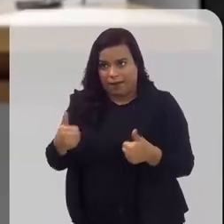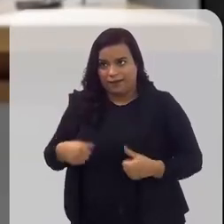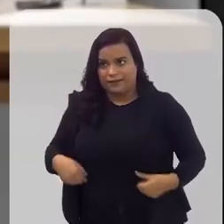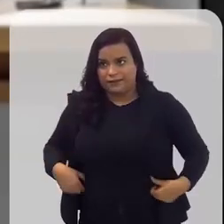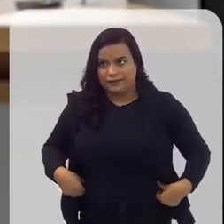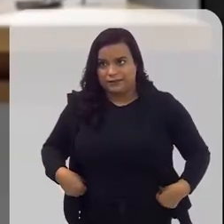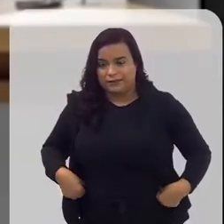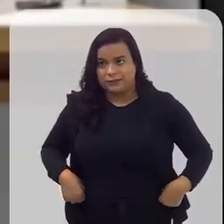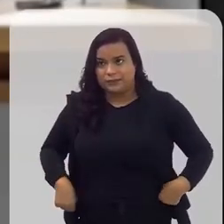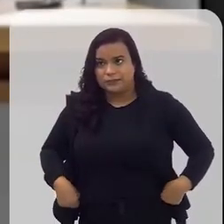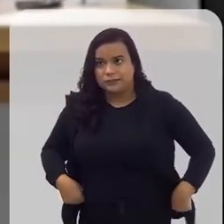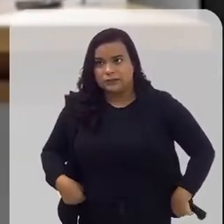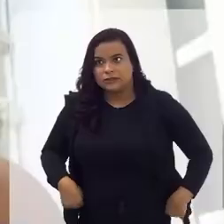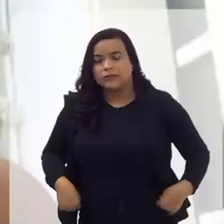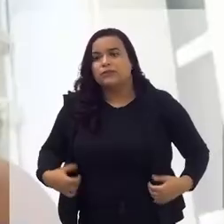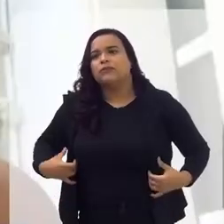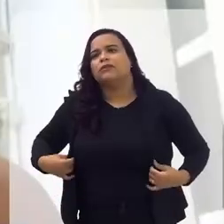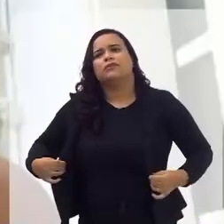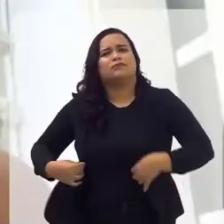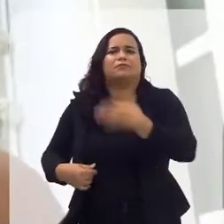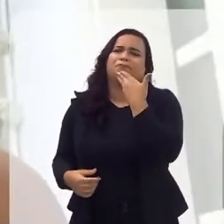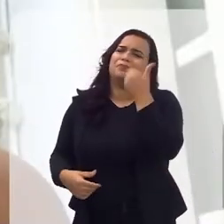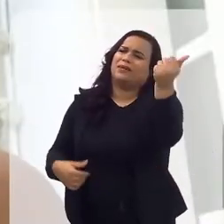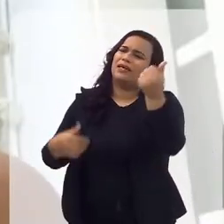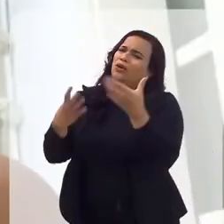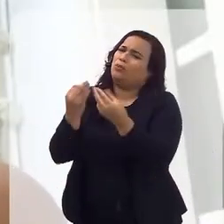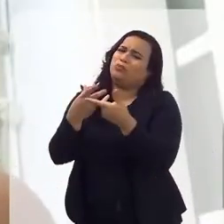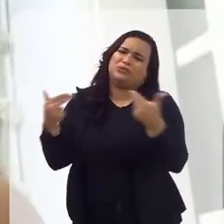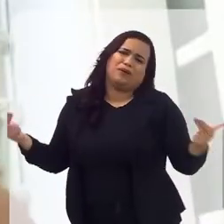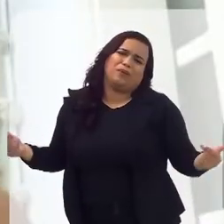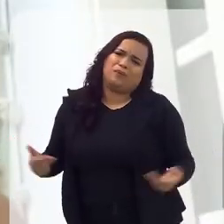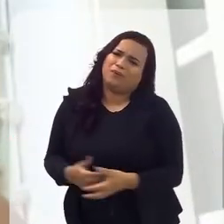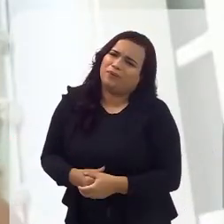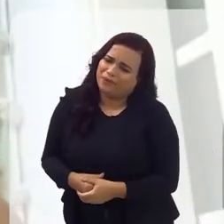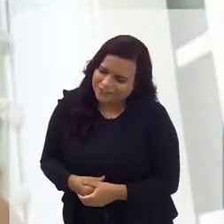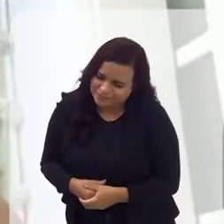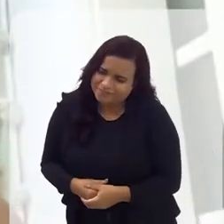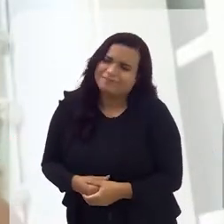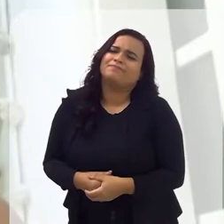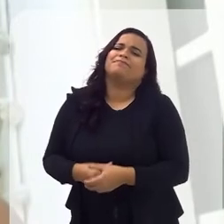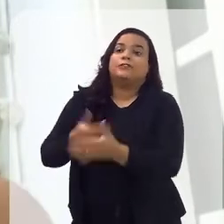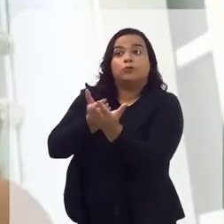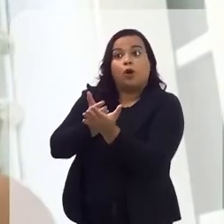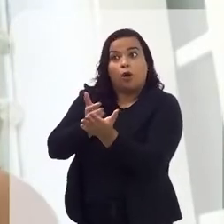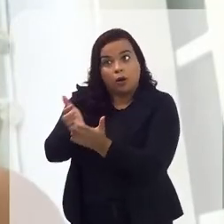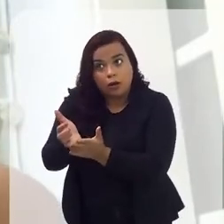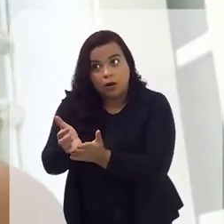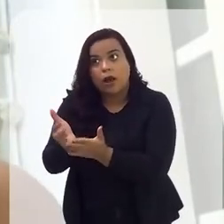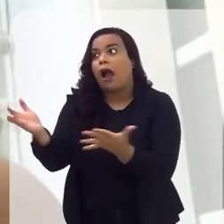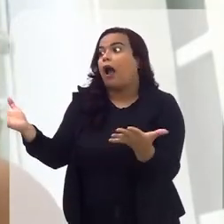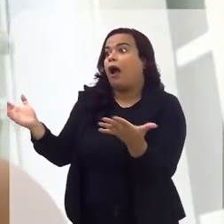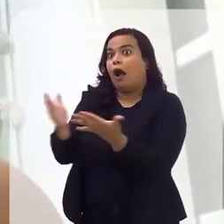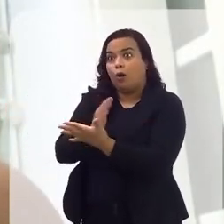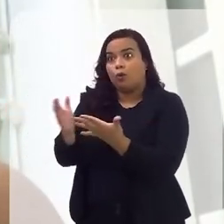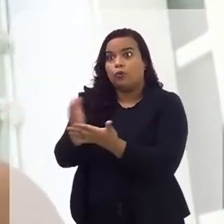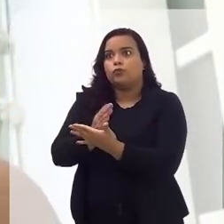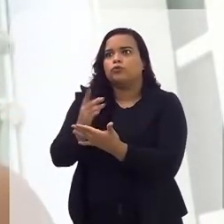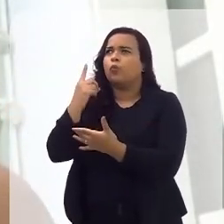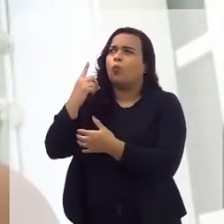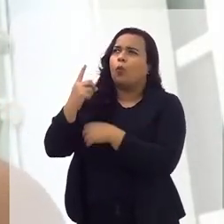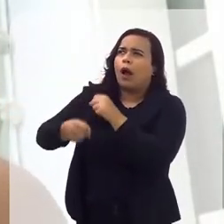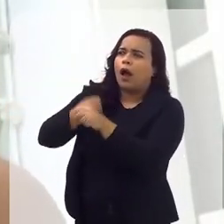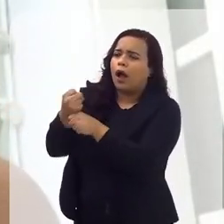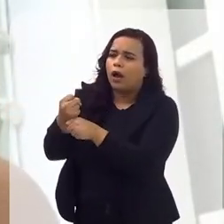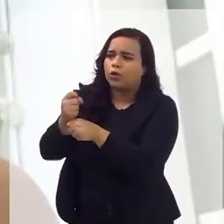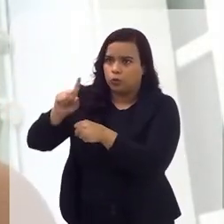relação às suas queixas anteriores? Ele melhorou muita coisa, ele melhorou assim, de início, algumas coisas, porque